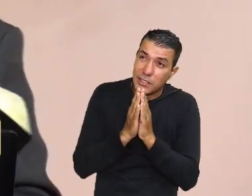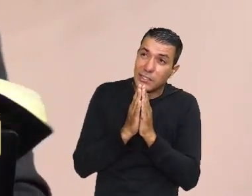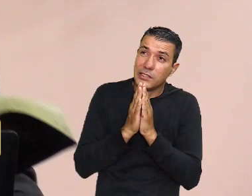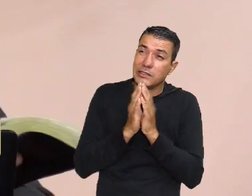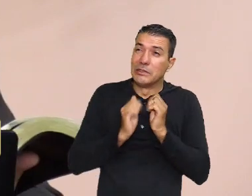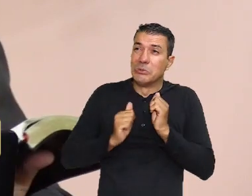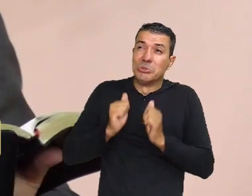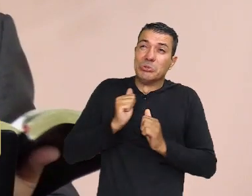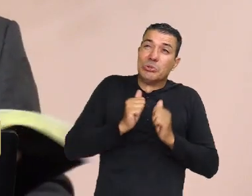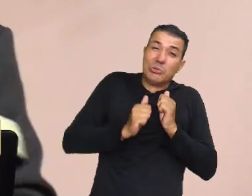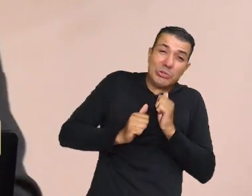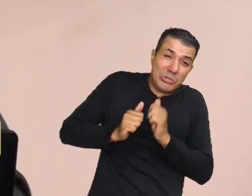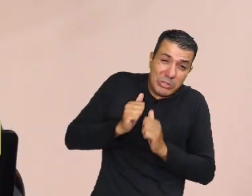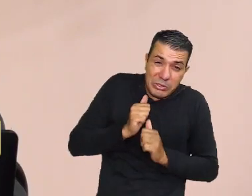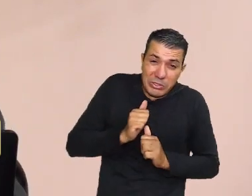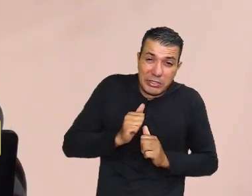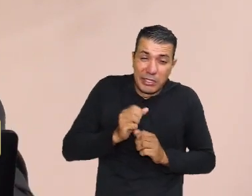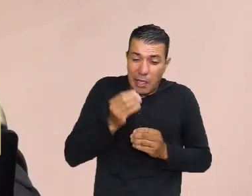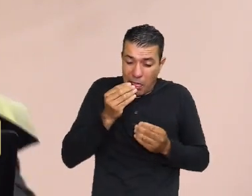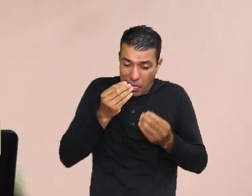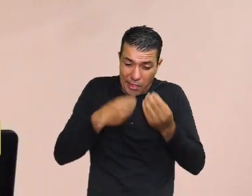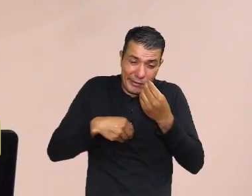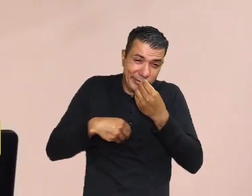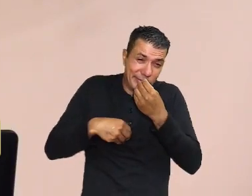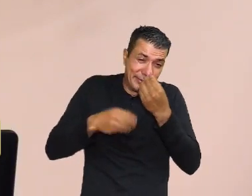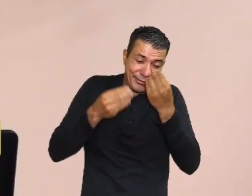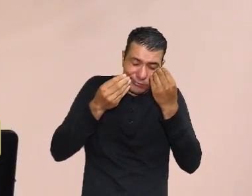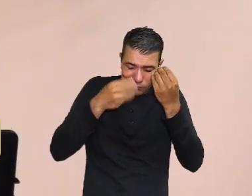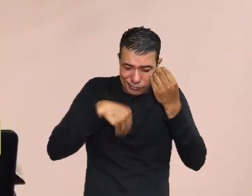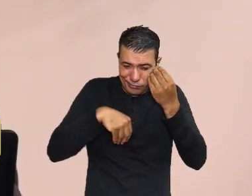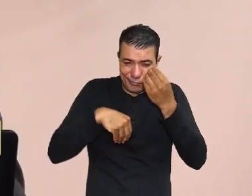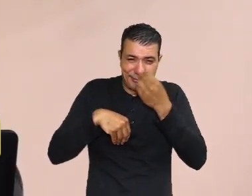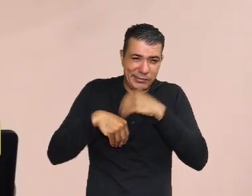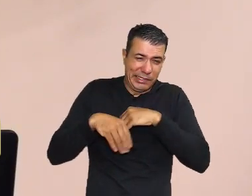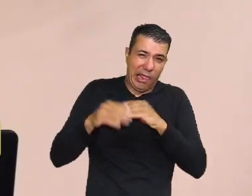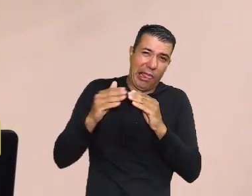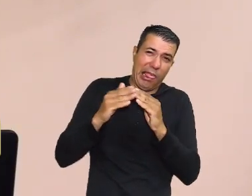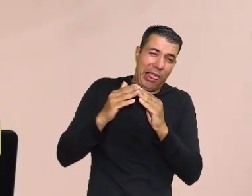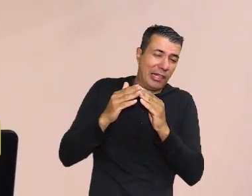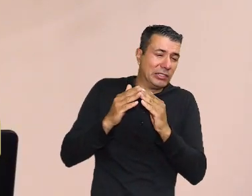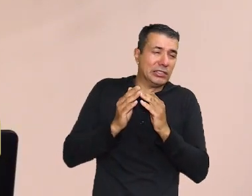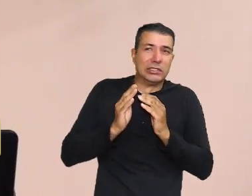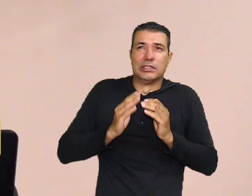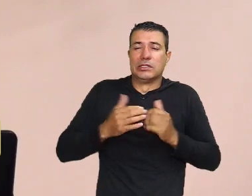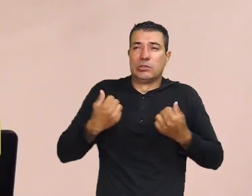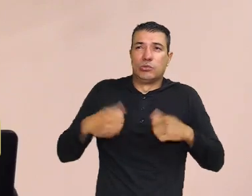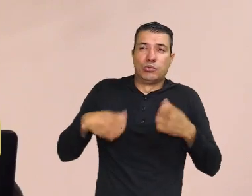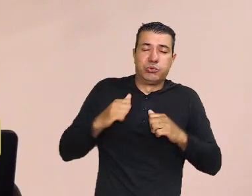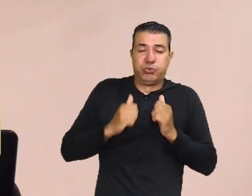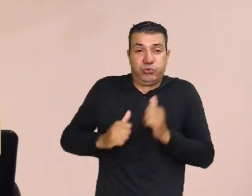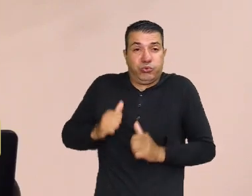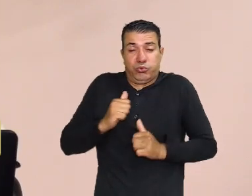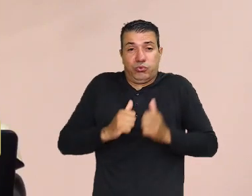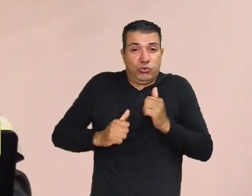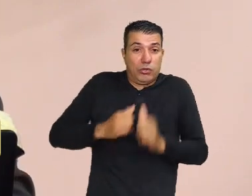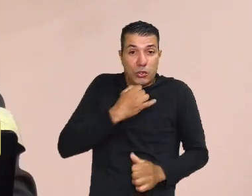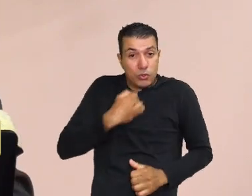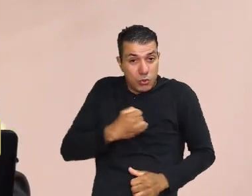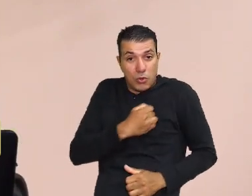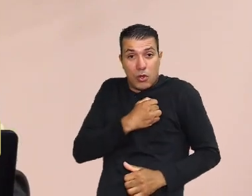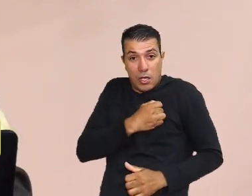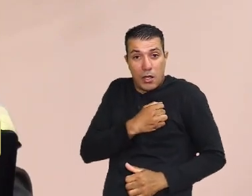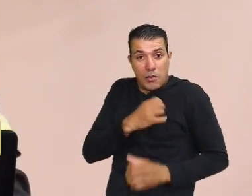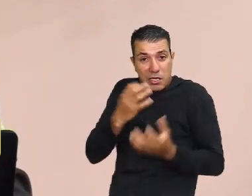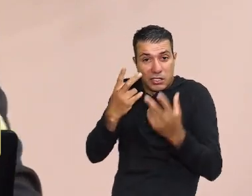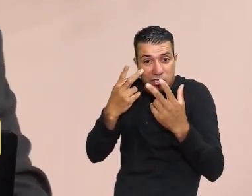estou ansioso, eu estou ficando depressivo, não aguento mais ficar dentro de casa. João, o apóstolo João, ele enfrentou algo parecido